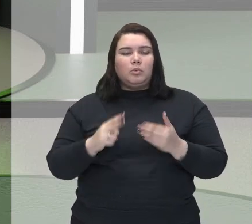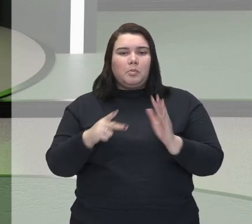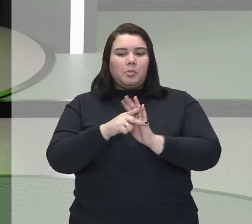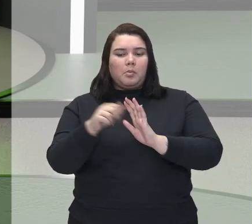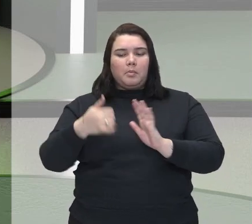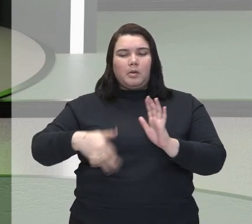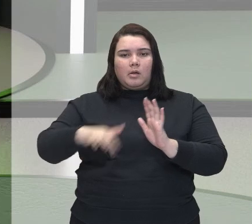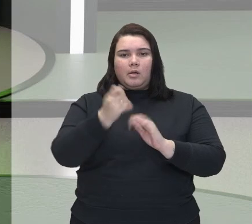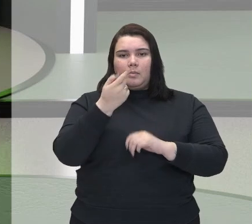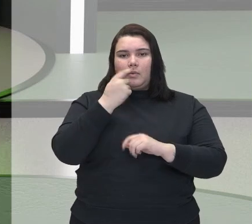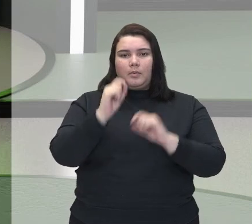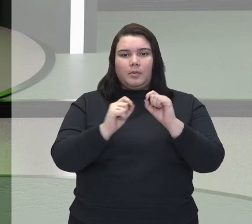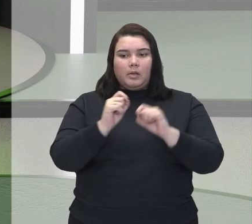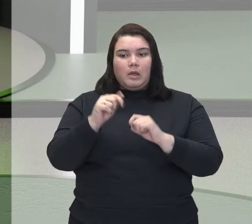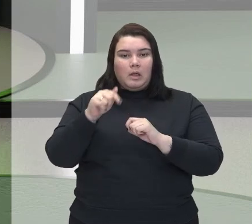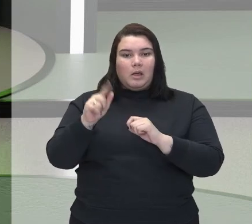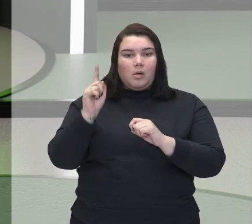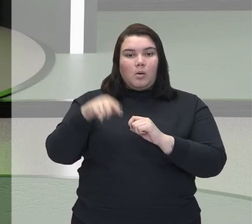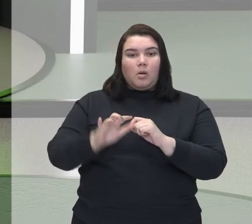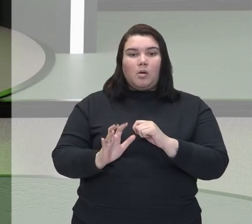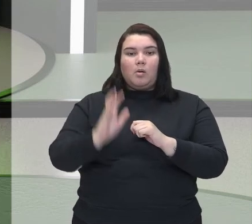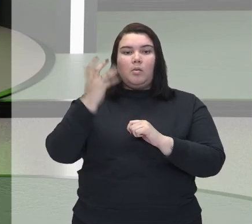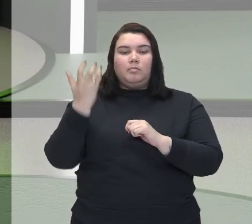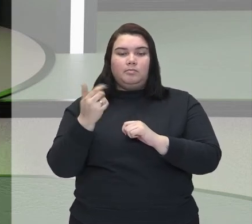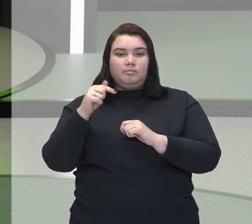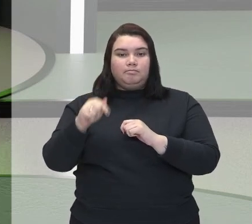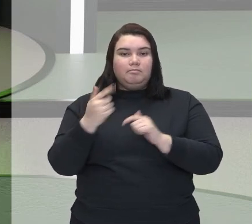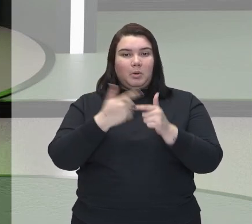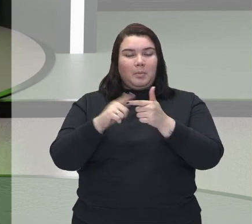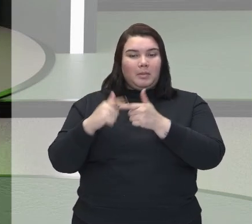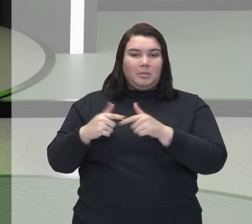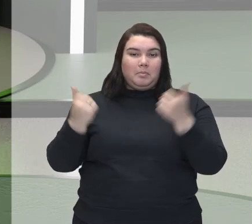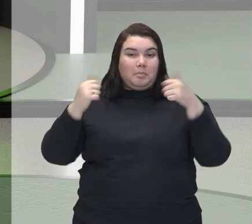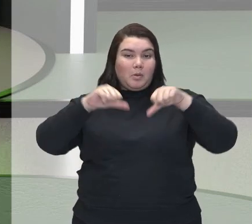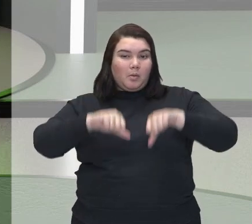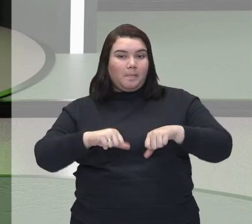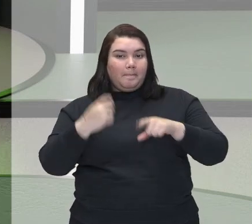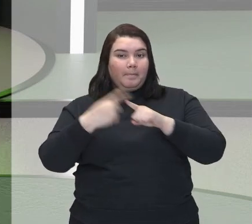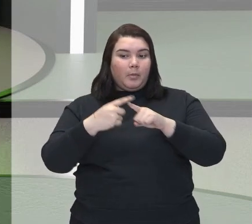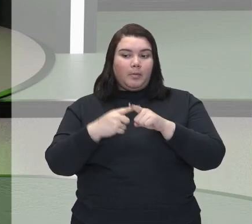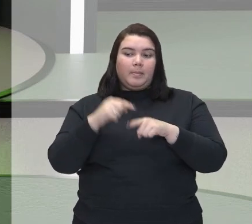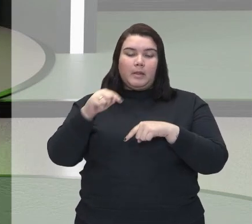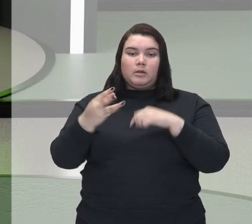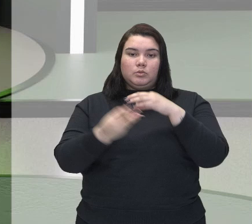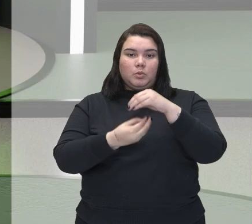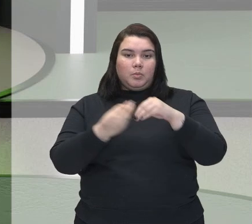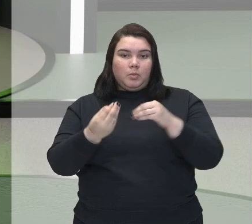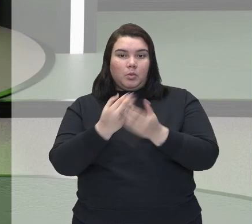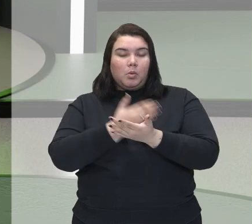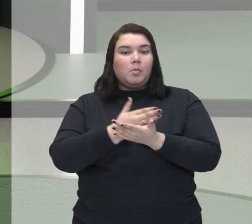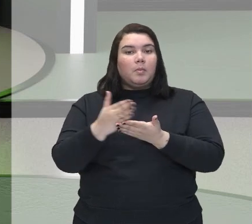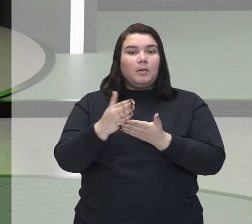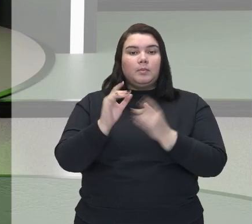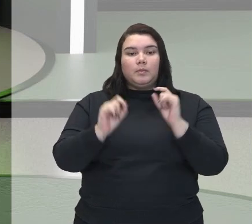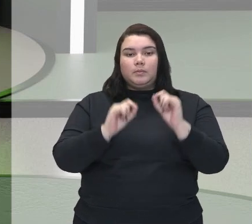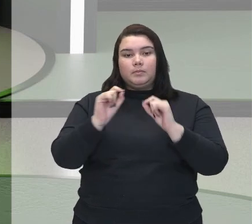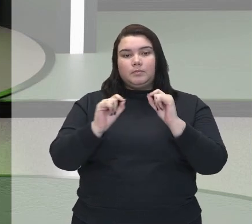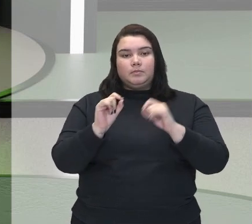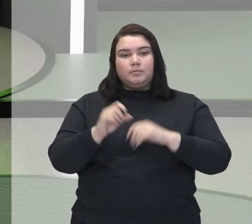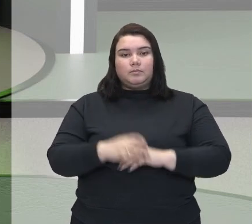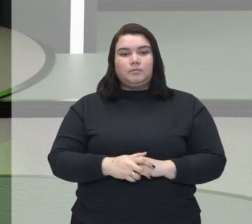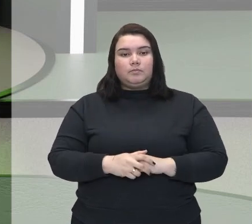farmacêutica conta que foi a tragédia da talidomida. Por quê? Porque esse composto aqui, inicialmente, ele